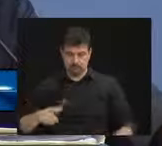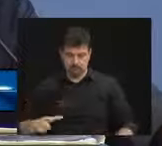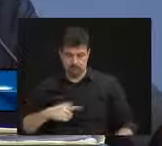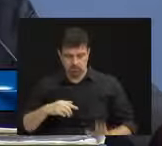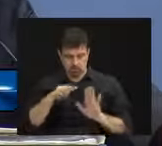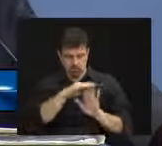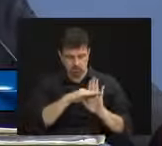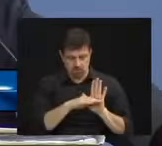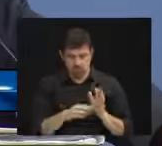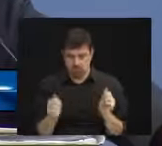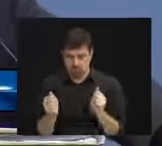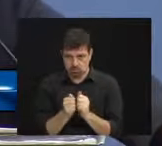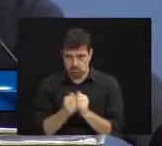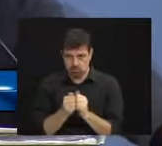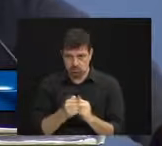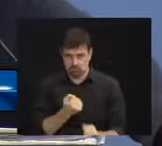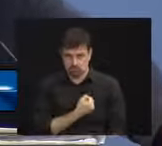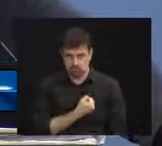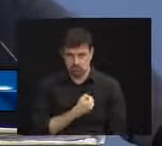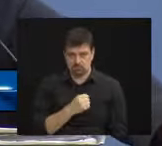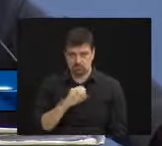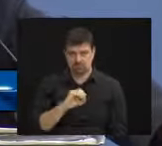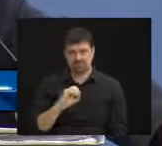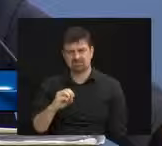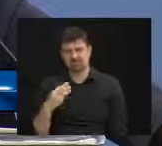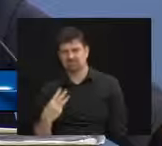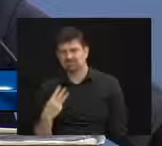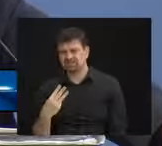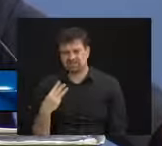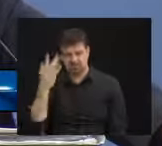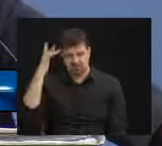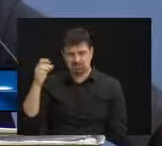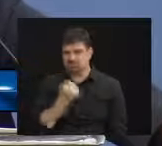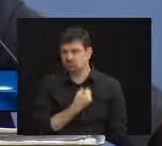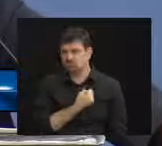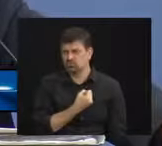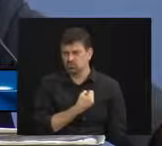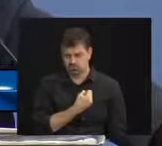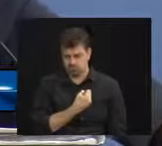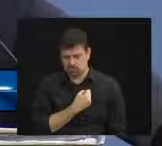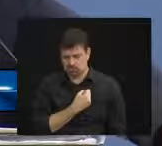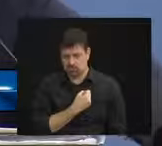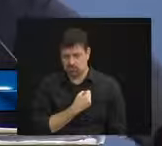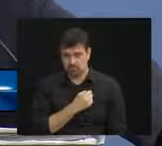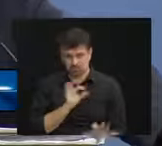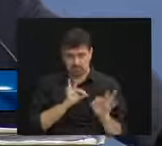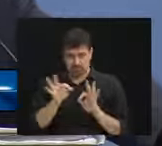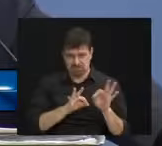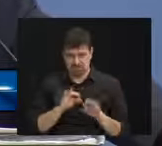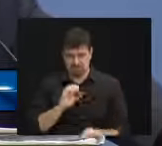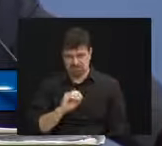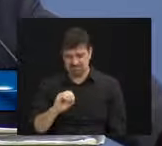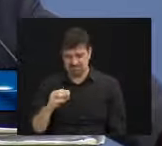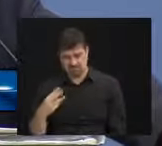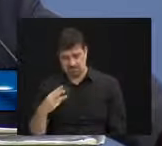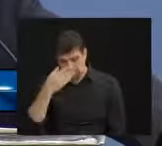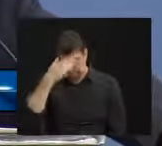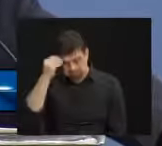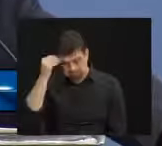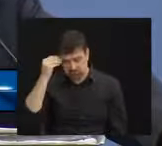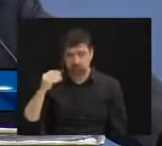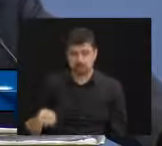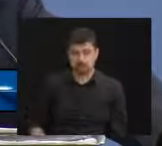projeto junto com o 003 ou 004. Acho que é o 003, não me falha a memória. E hoje eles